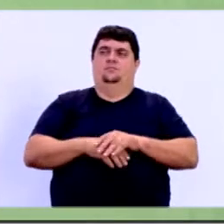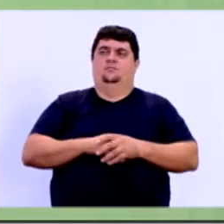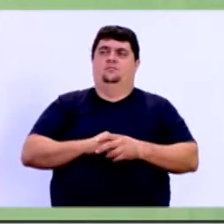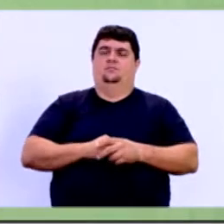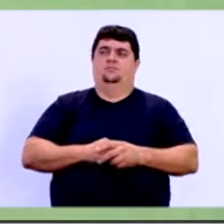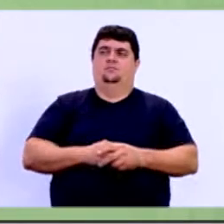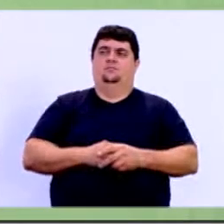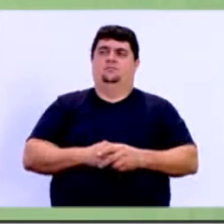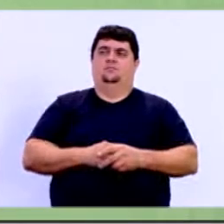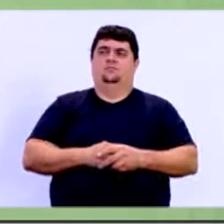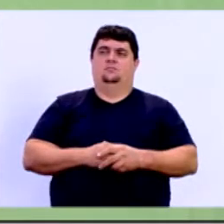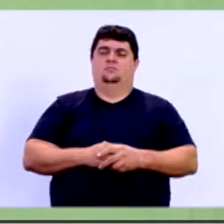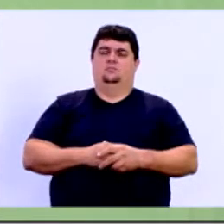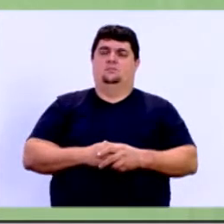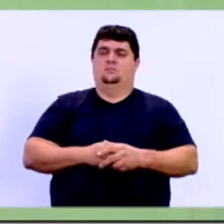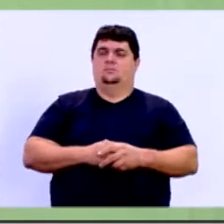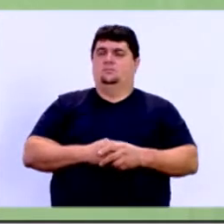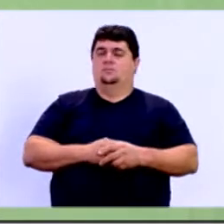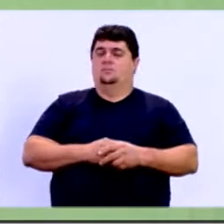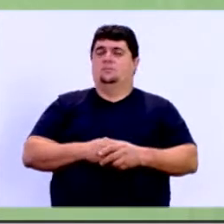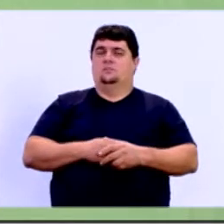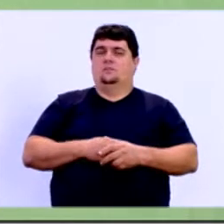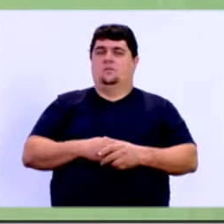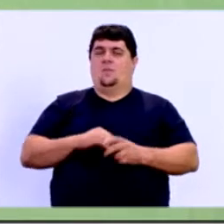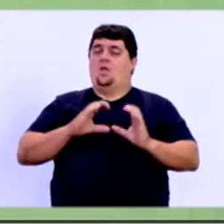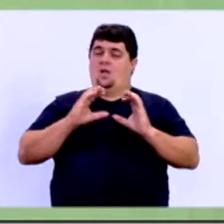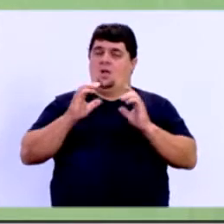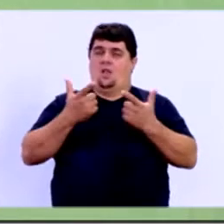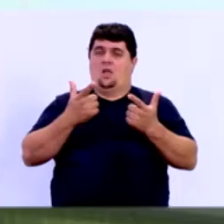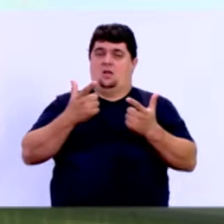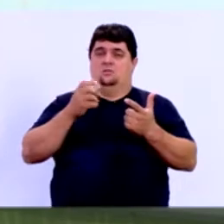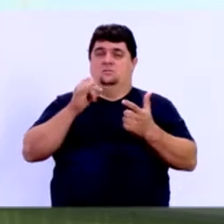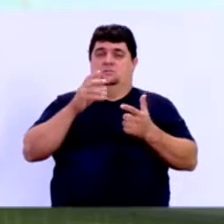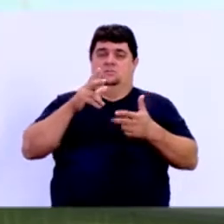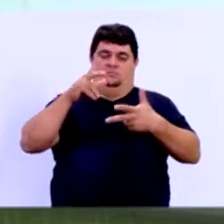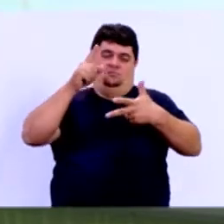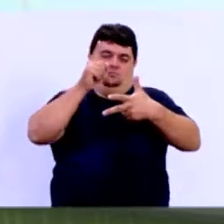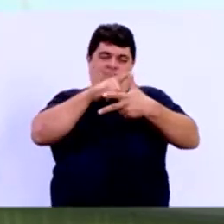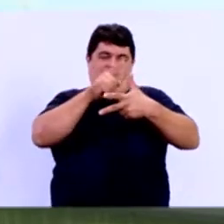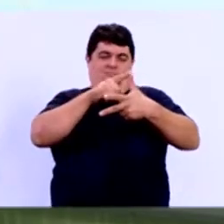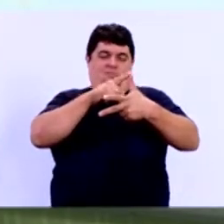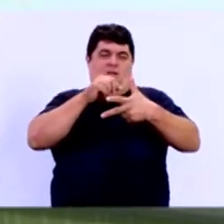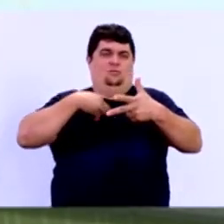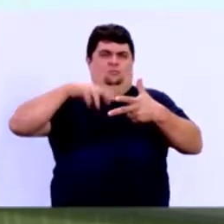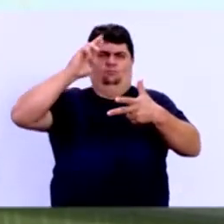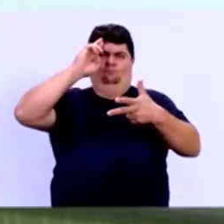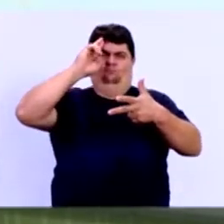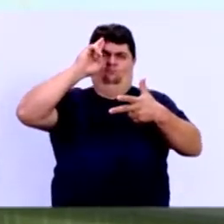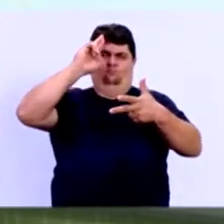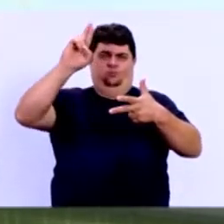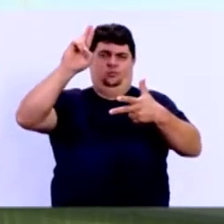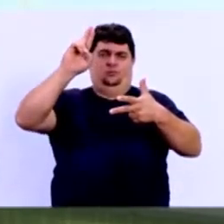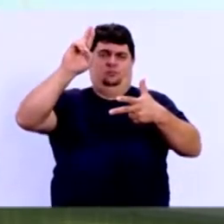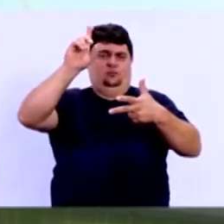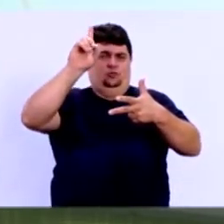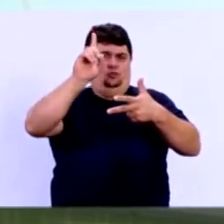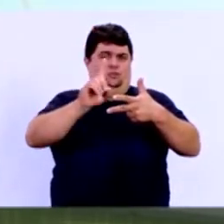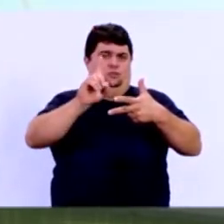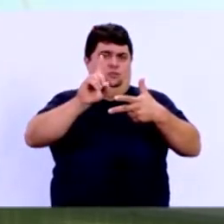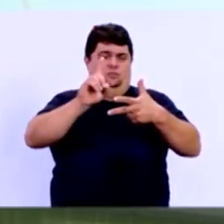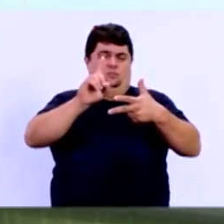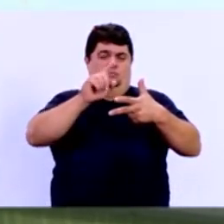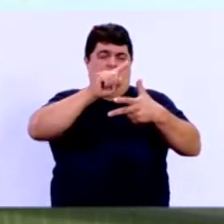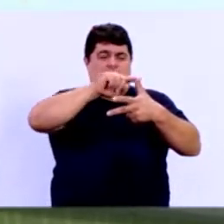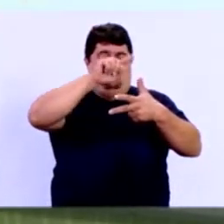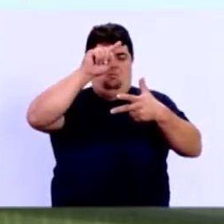organização. Então, caro aluno, é óbvio que quem está em cima tem um poder hierárquico maior de quem está embaixo.